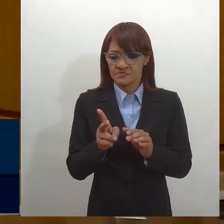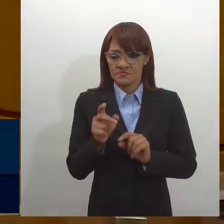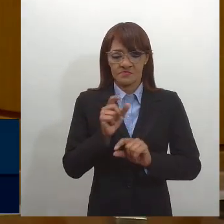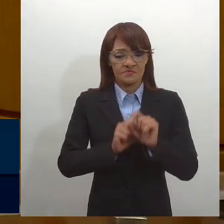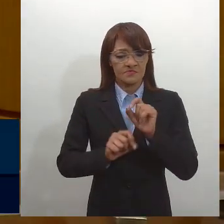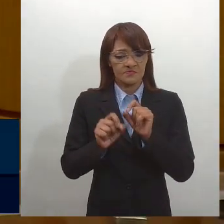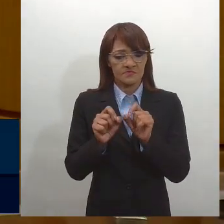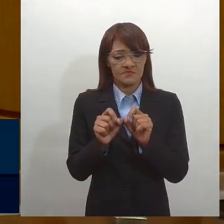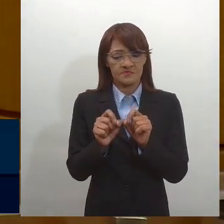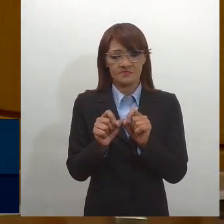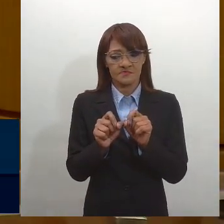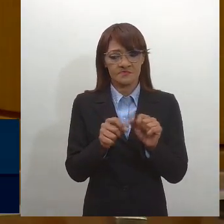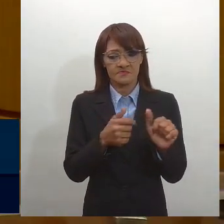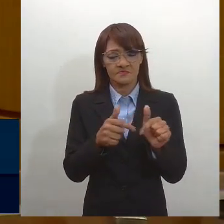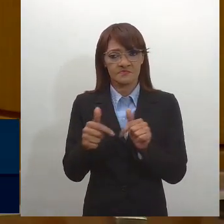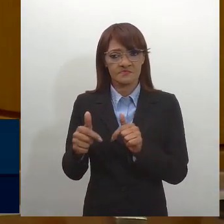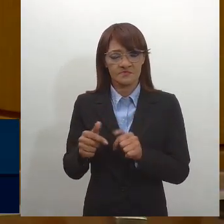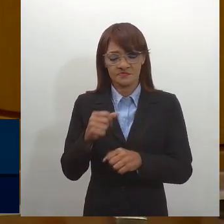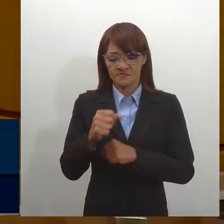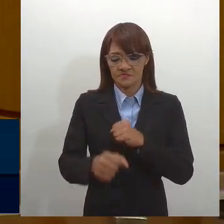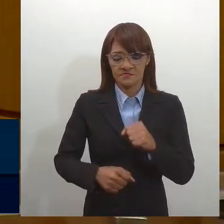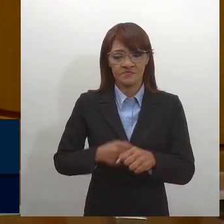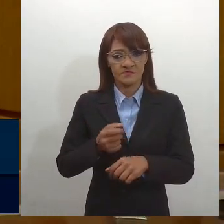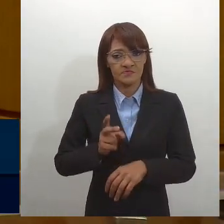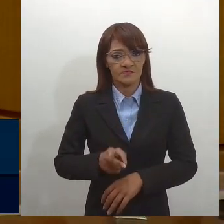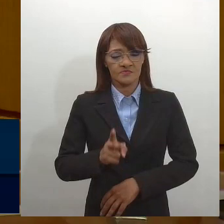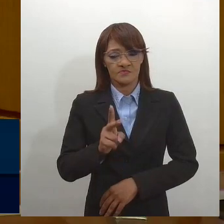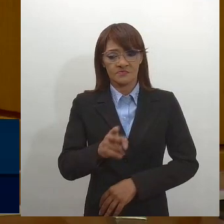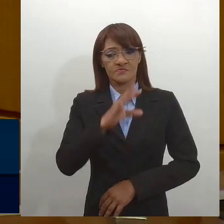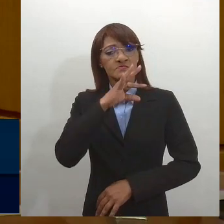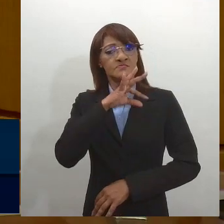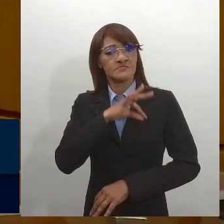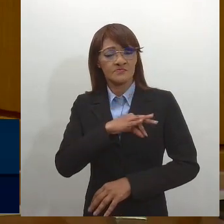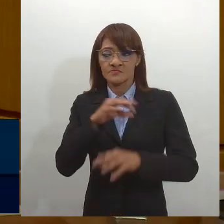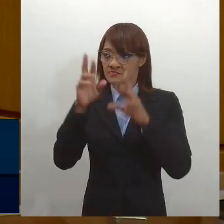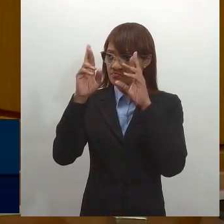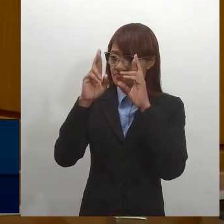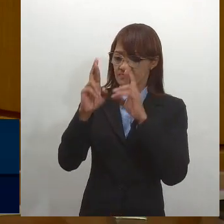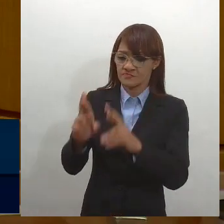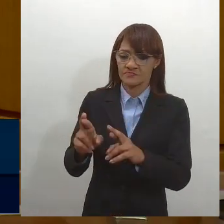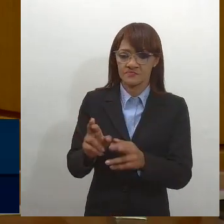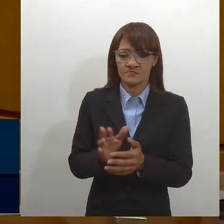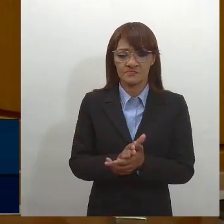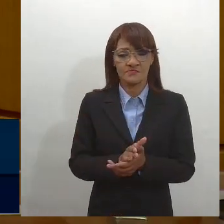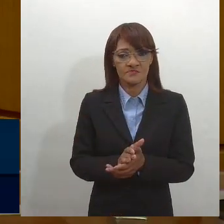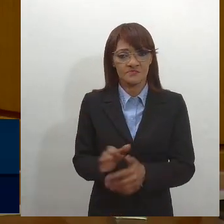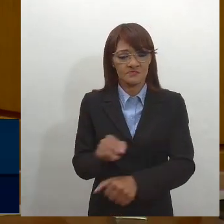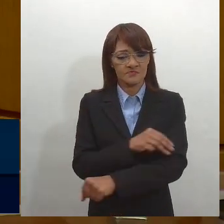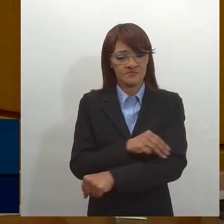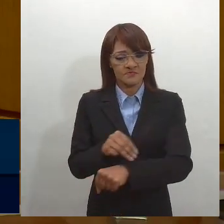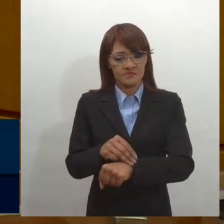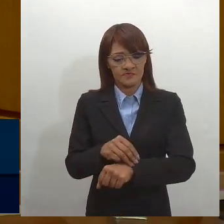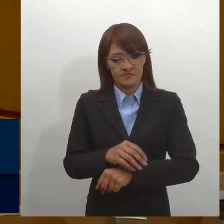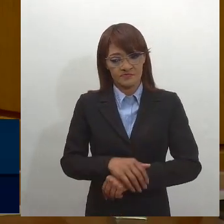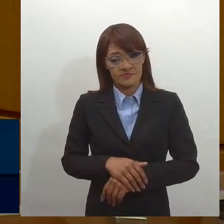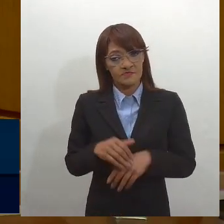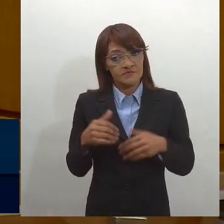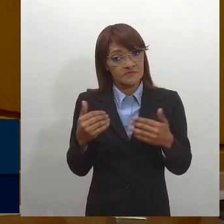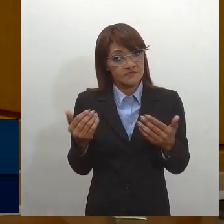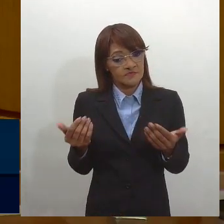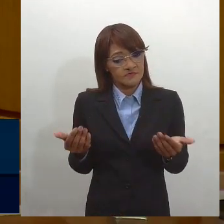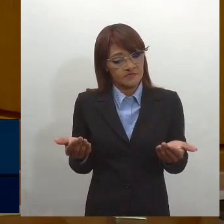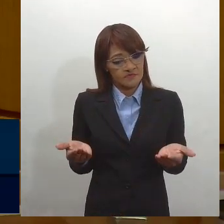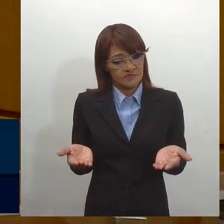piso salarial com respeito às carreiras do magistério. Então, deixa aqui a minha fala. Também